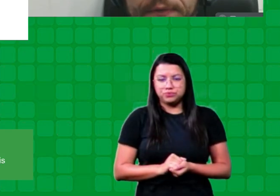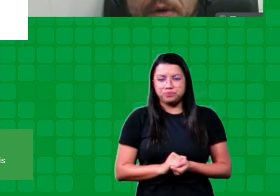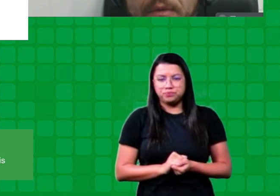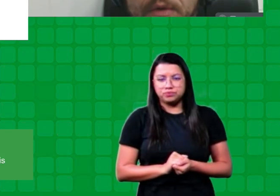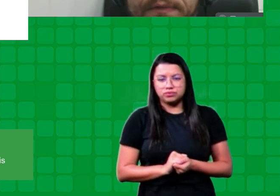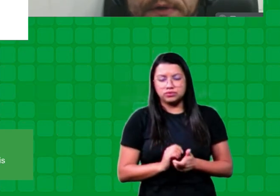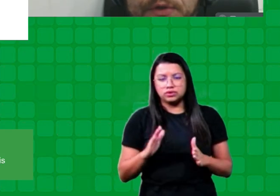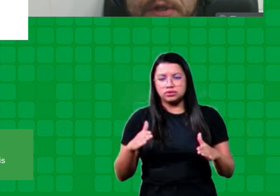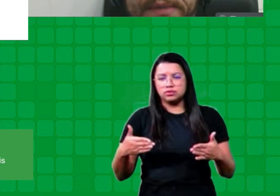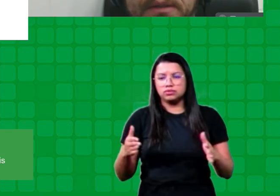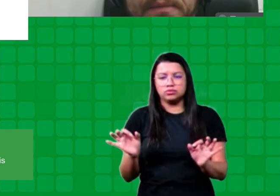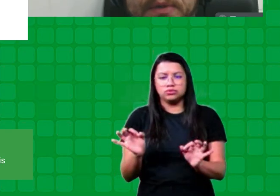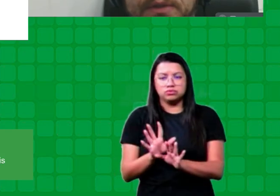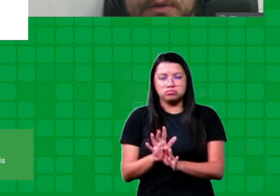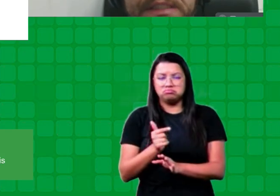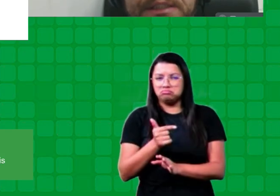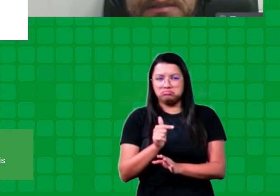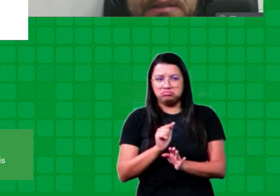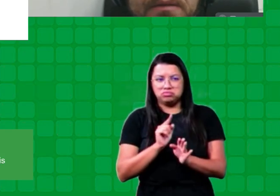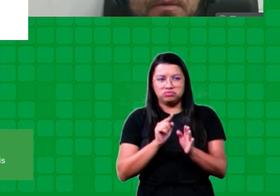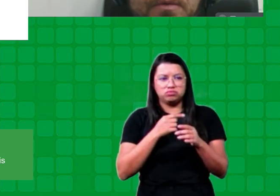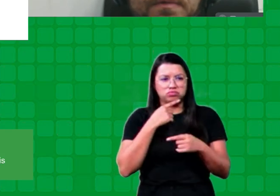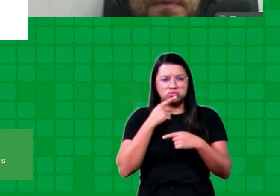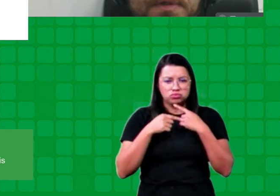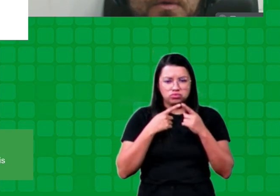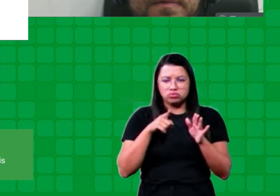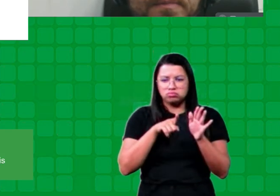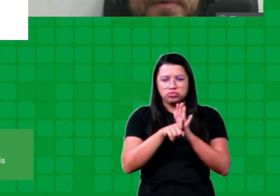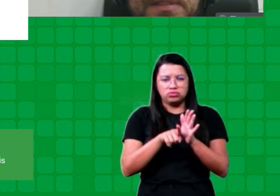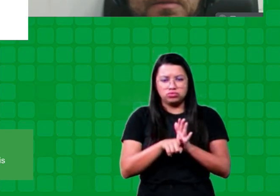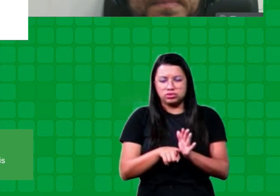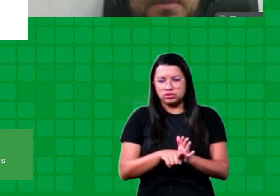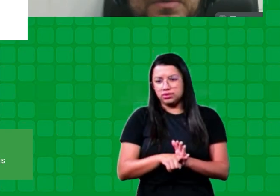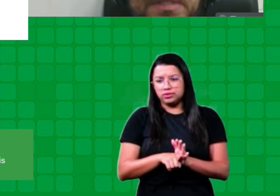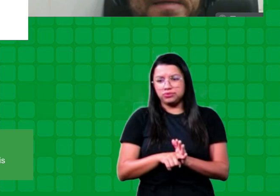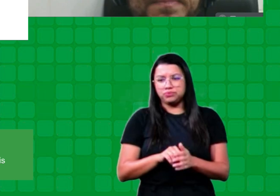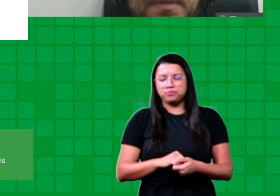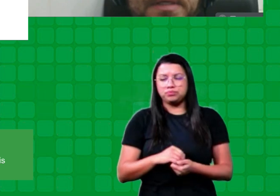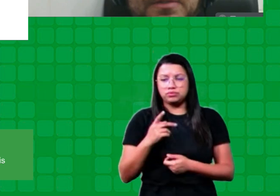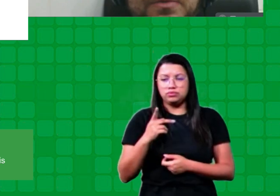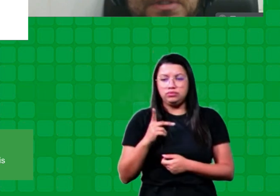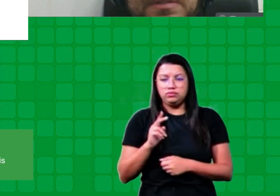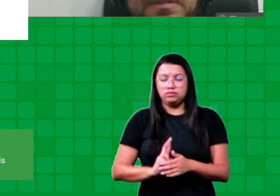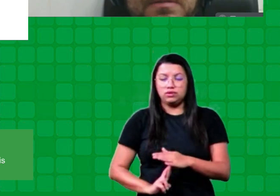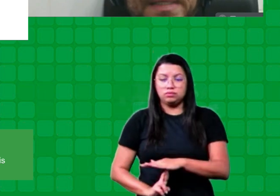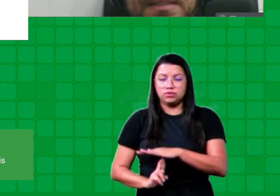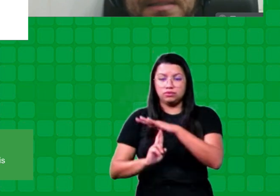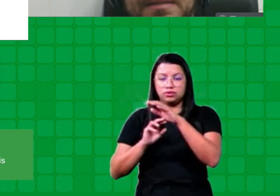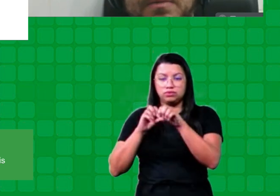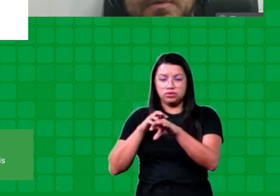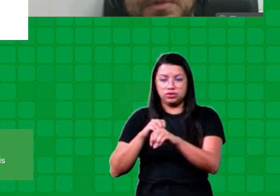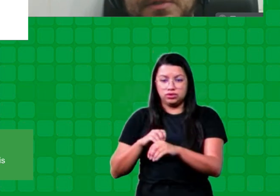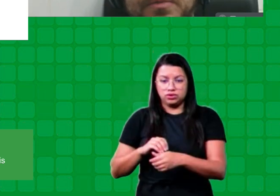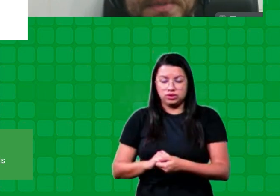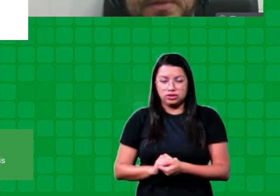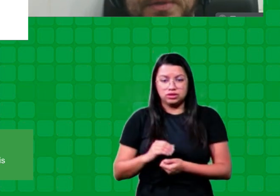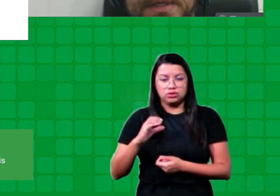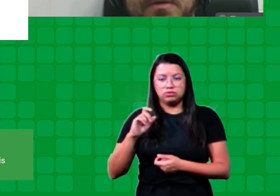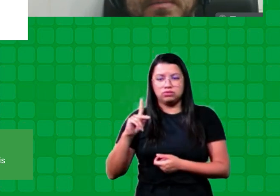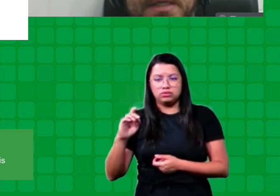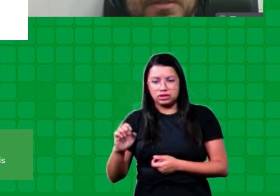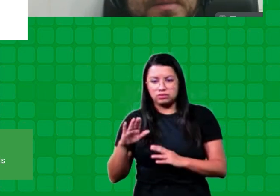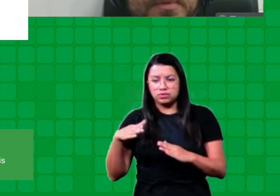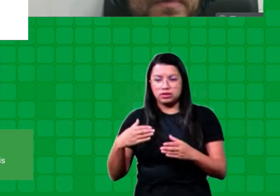Então, por fim, como não houve questionamento da Pró-Reitoria de Ensino, não houve aprovação pelo CEP, a sugestão é que o Conselho